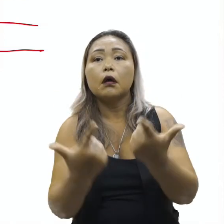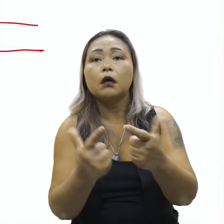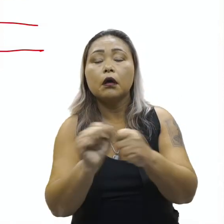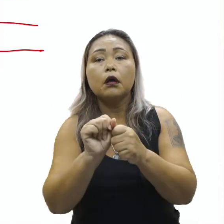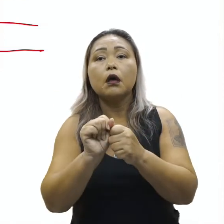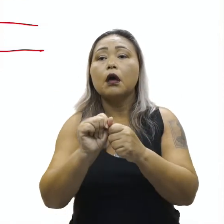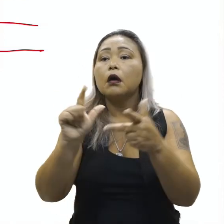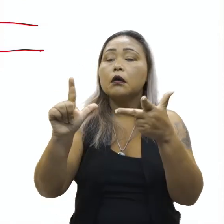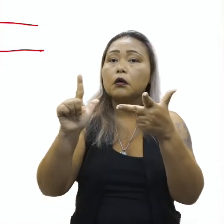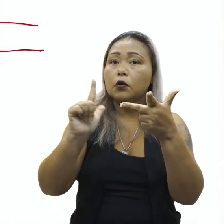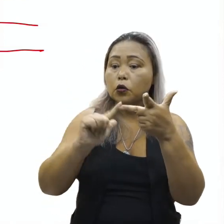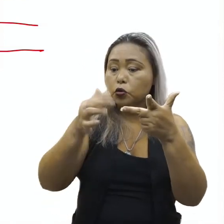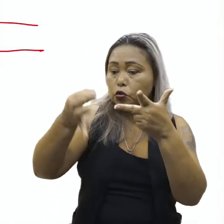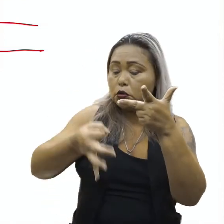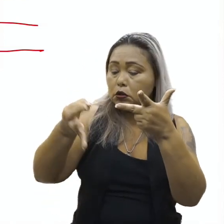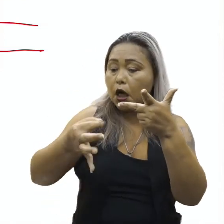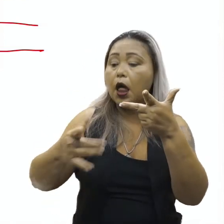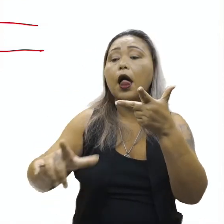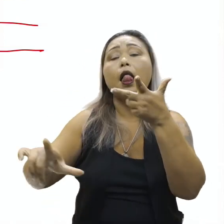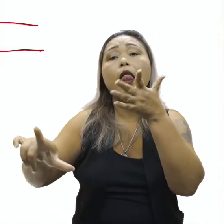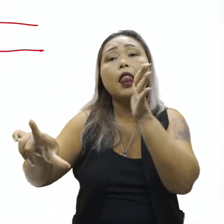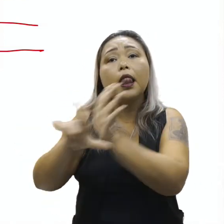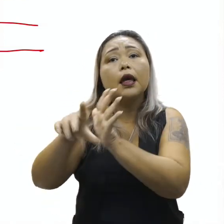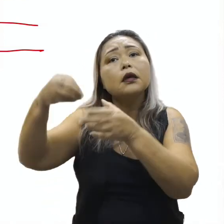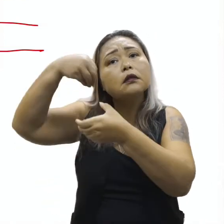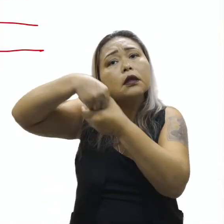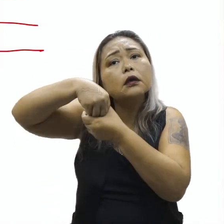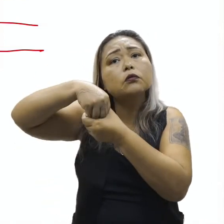de julgamento, é a parte que ele vai